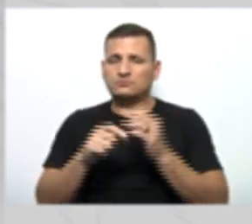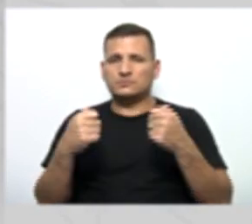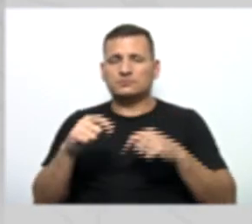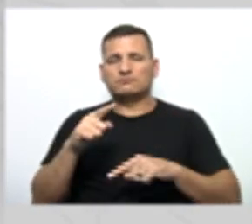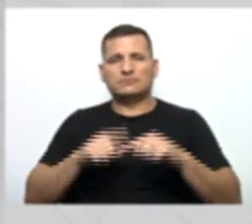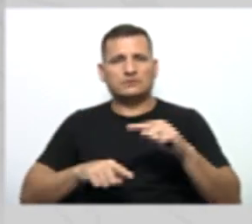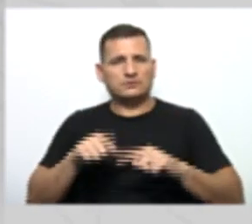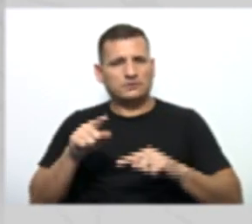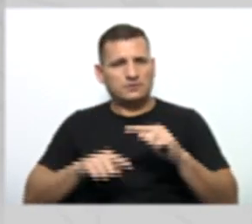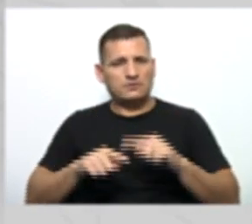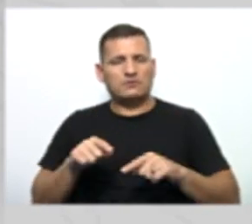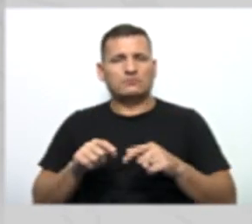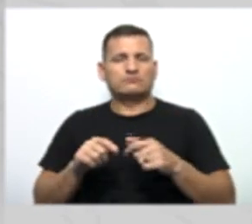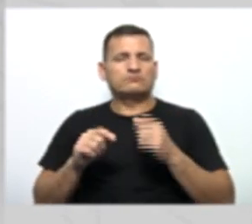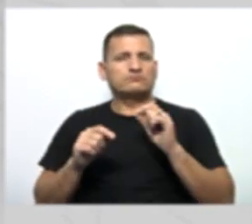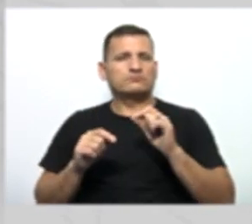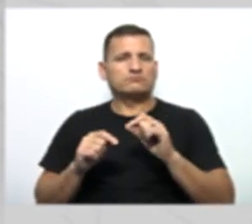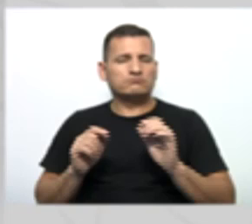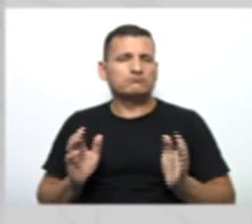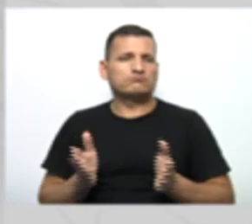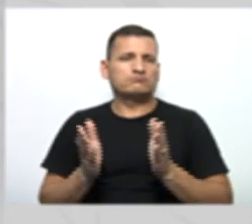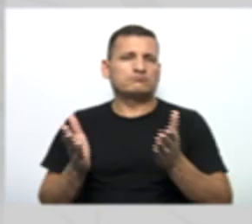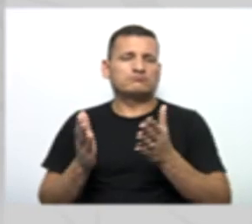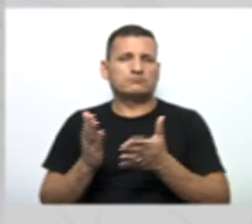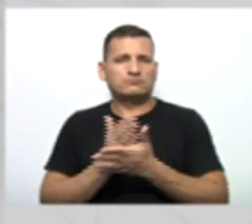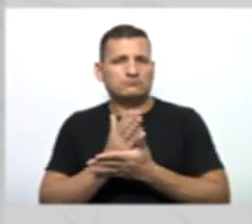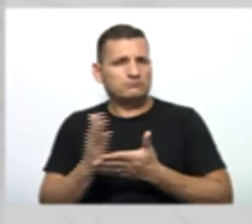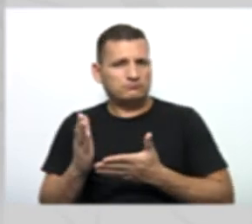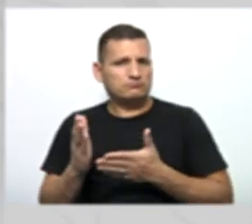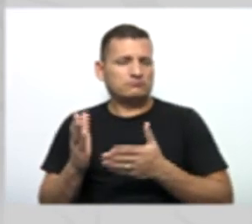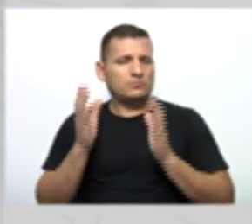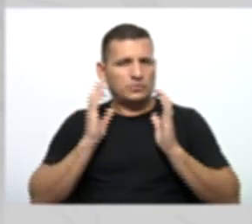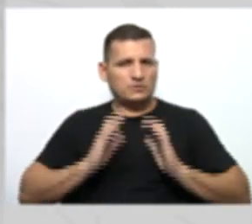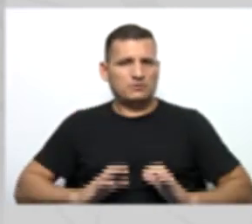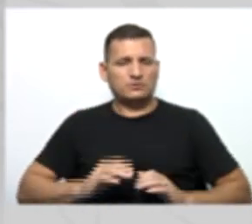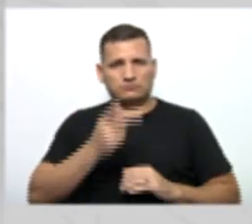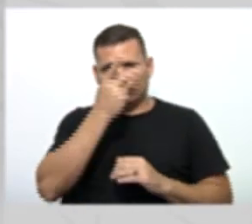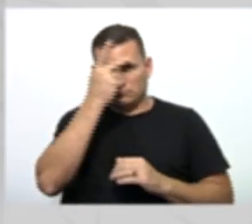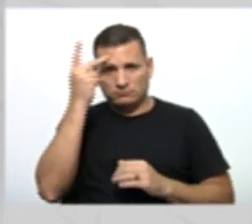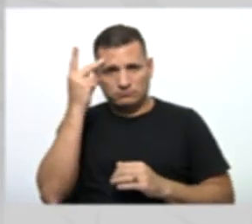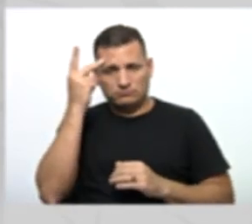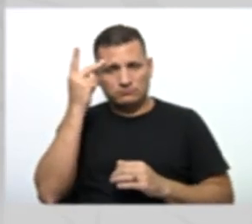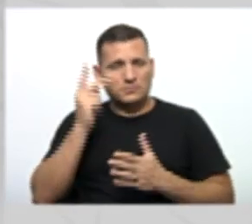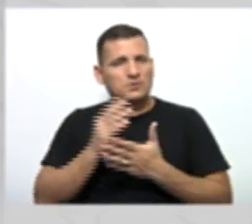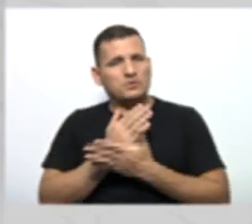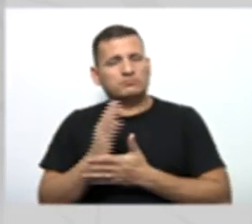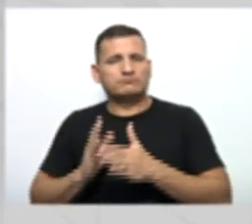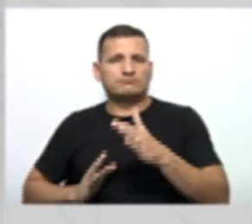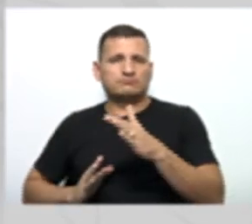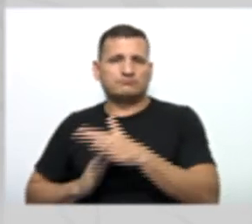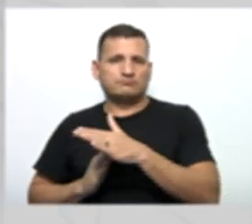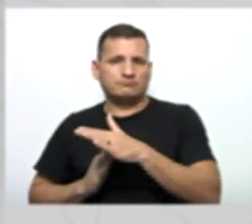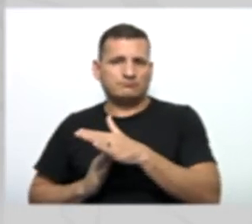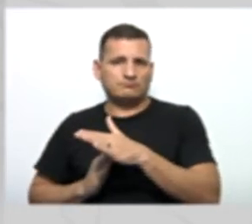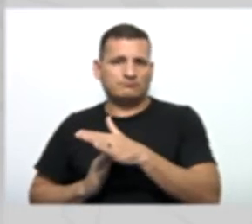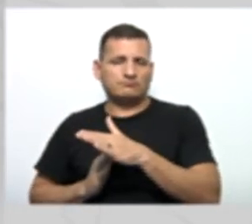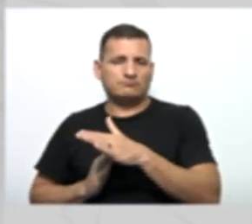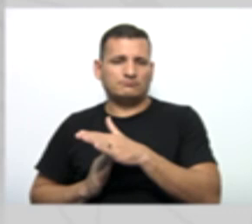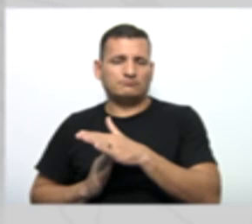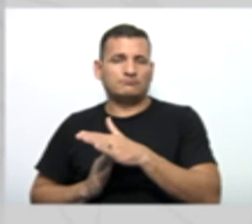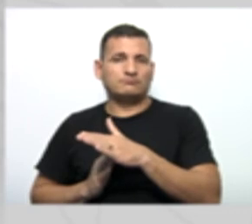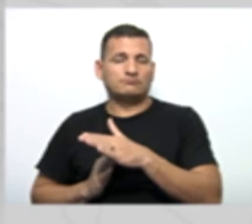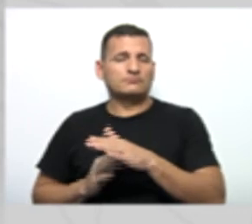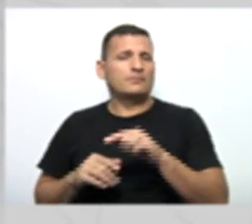ferramentas para incentivar algumas atitudes das pessoas e restringir outras.